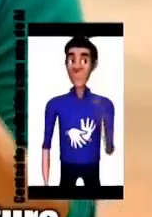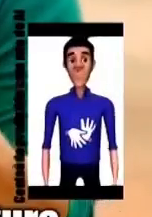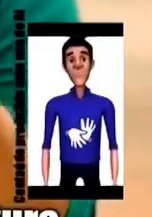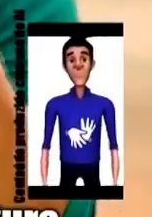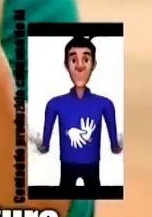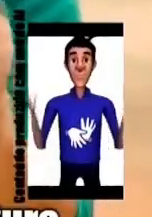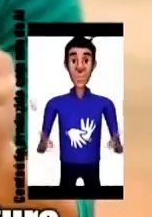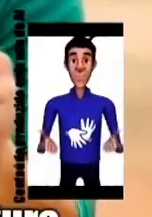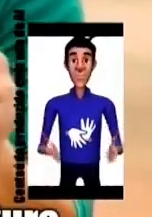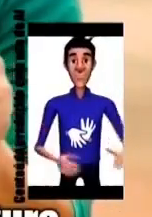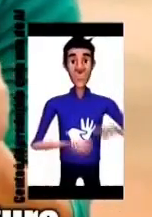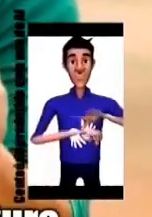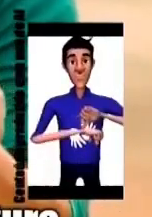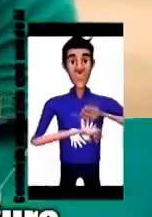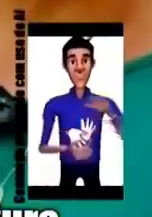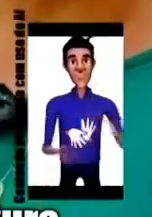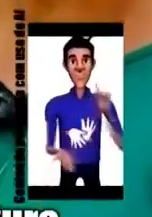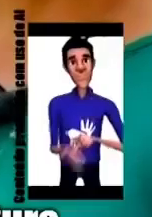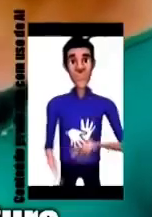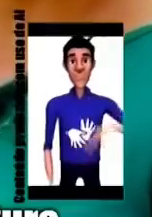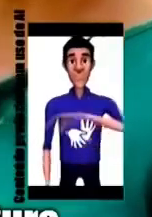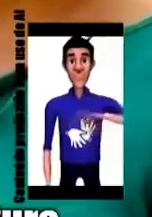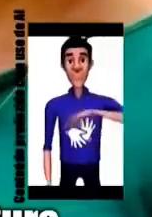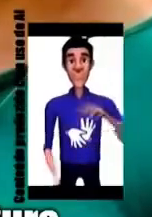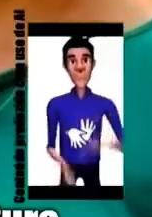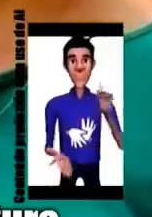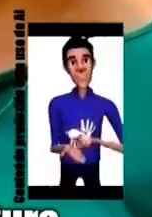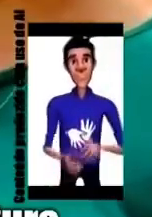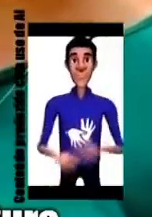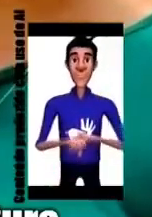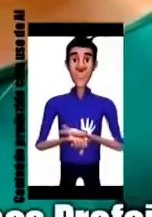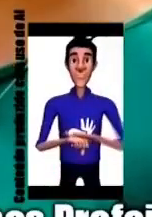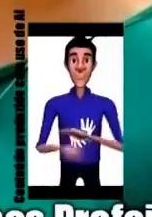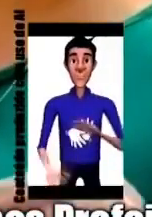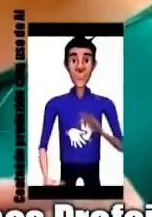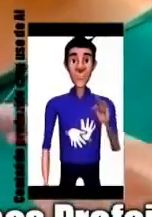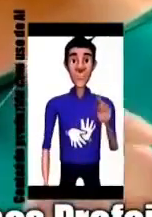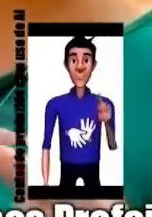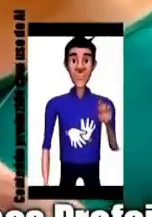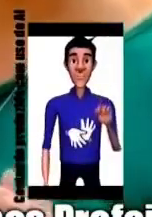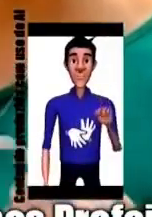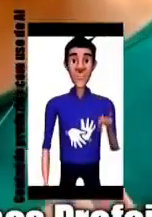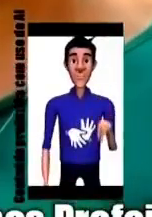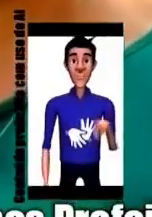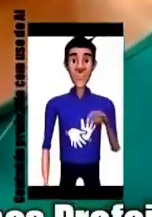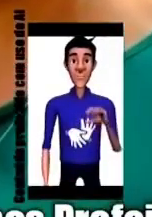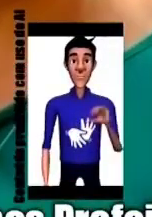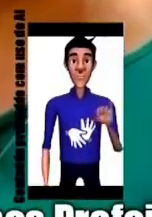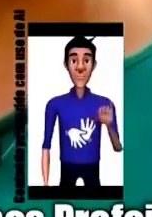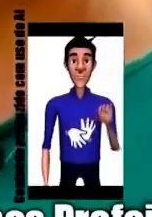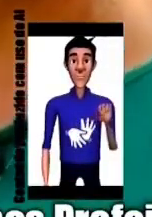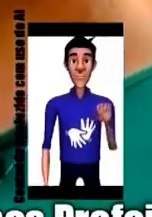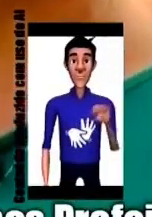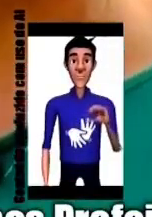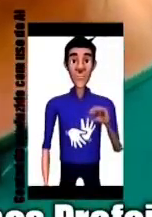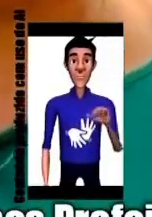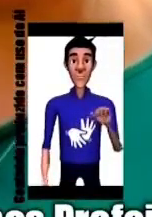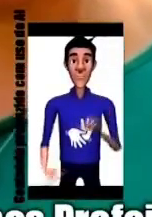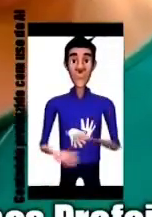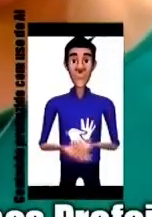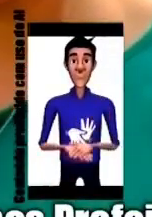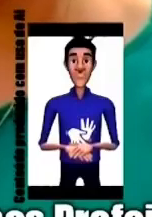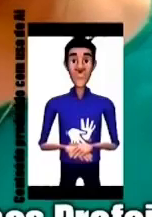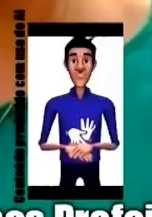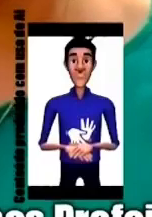o que aconteceu por ela ter ido à prefeitura e não foi nem atendida por nenhum desses